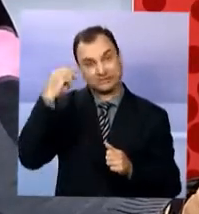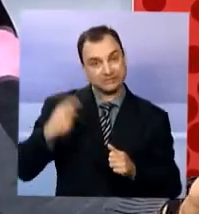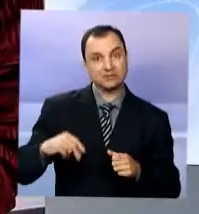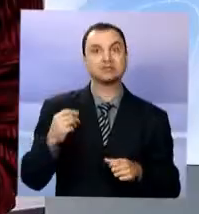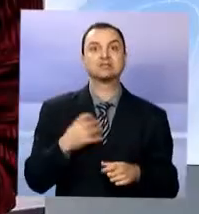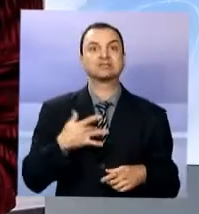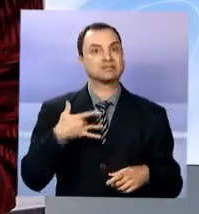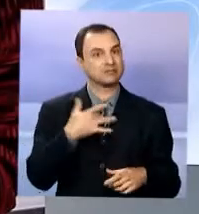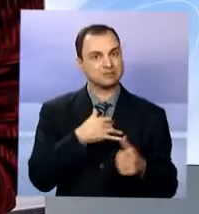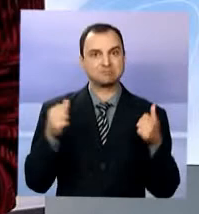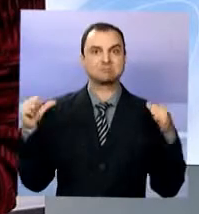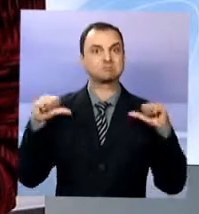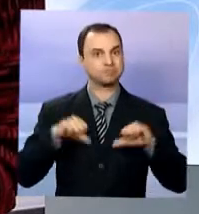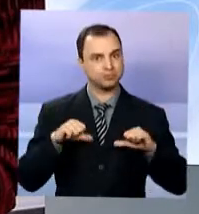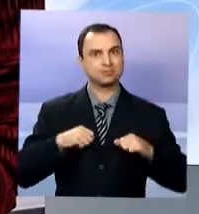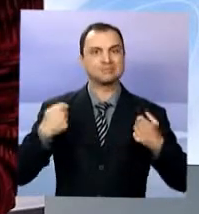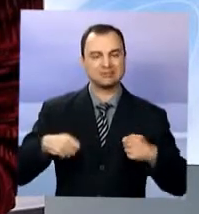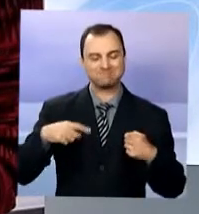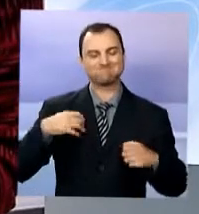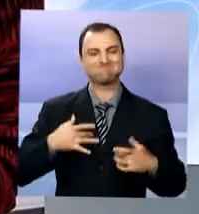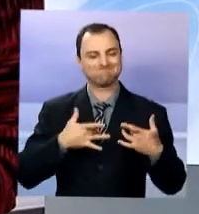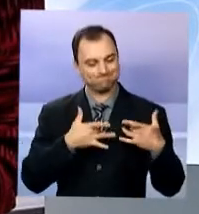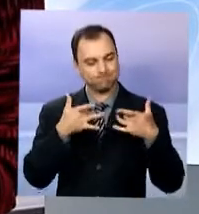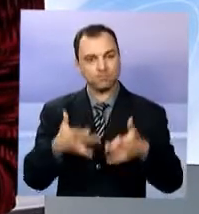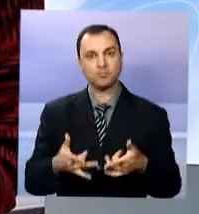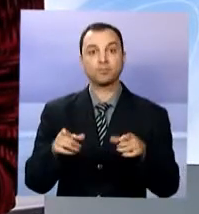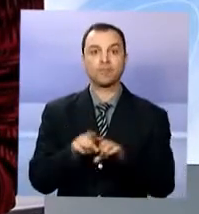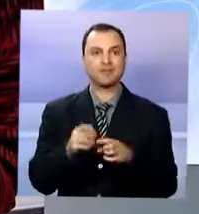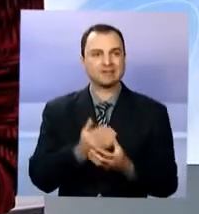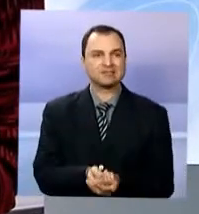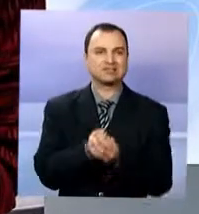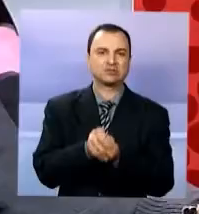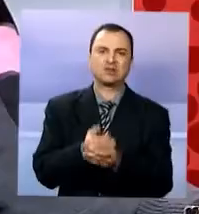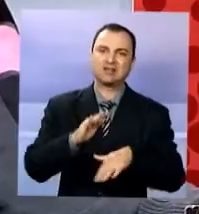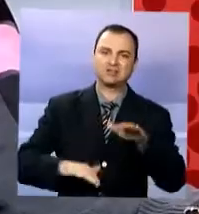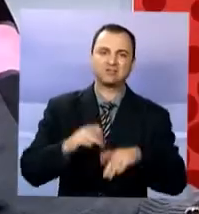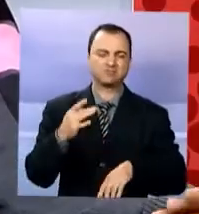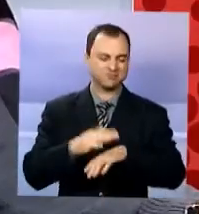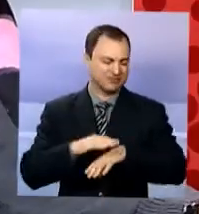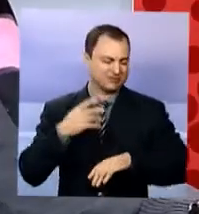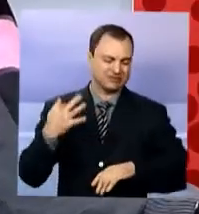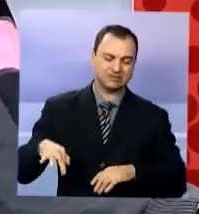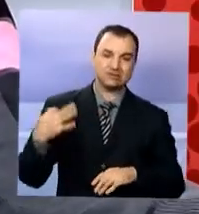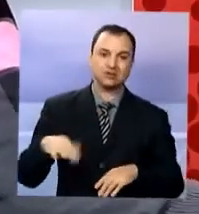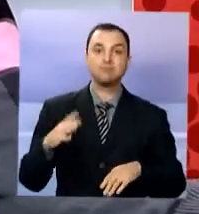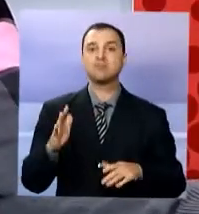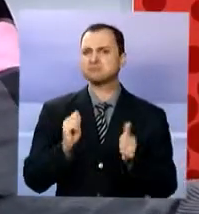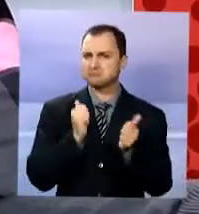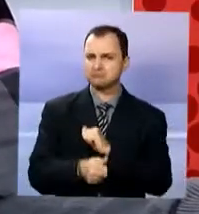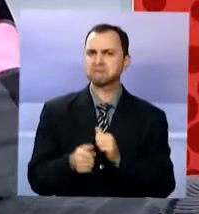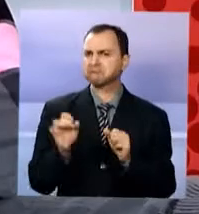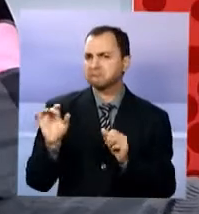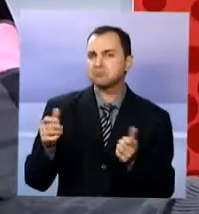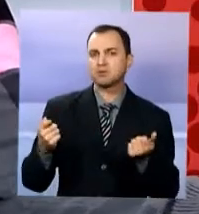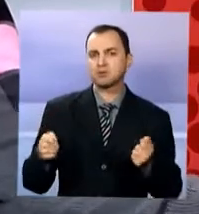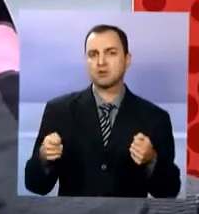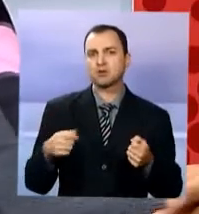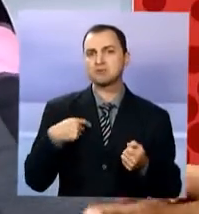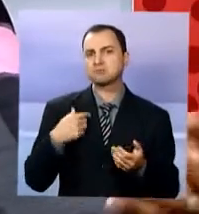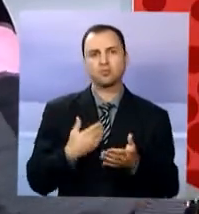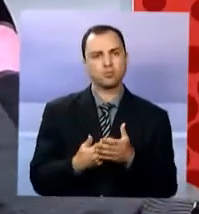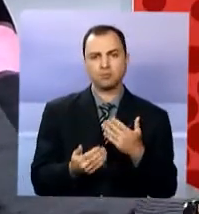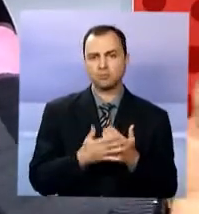saudável porque é muito é muita dedicação é você joga muitas vezes com dor mas o esporte envio para